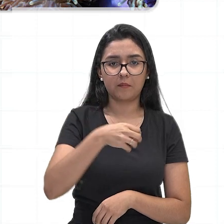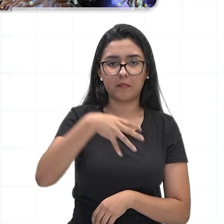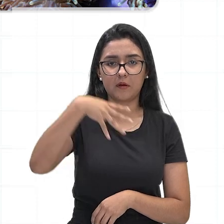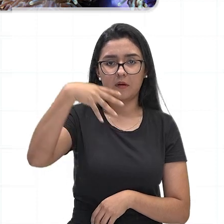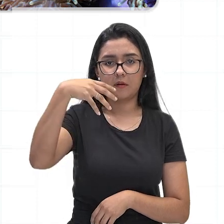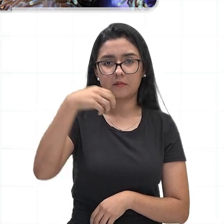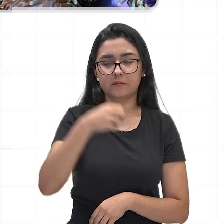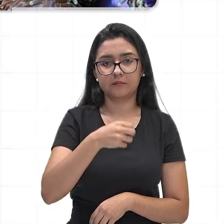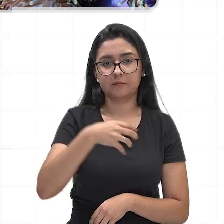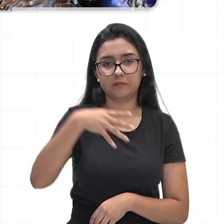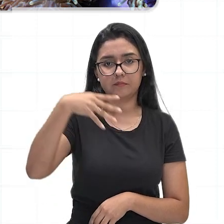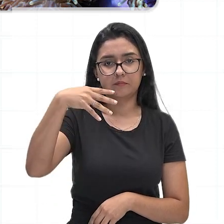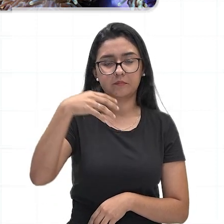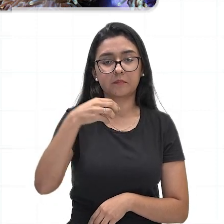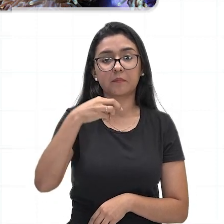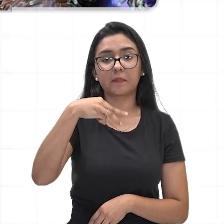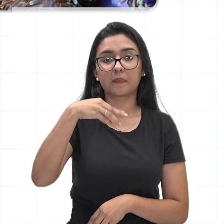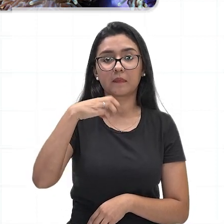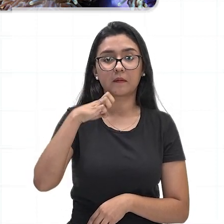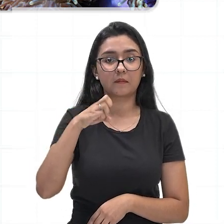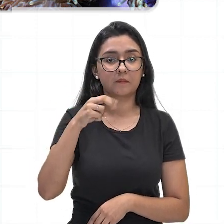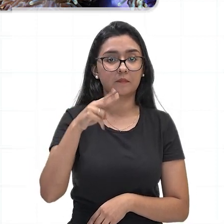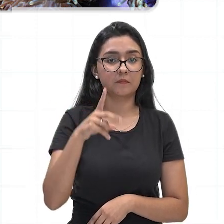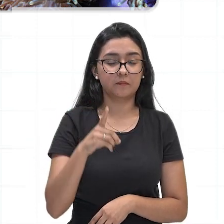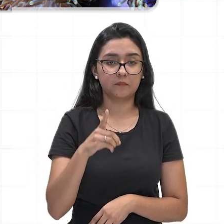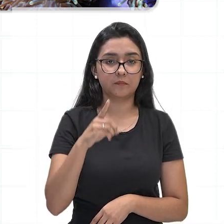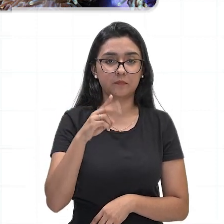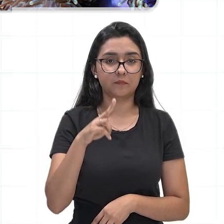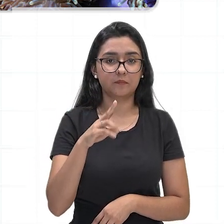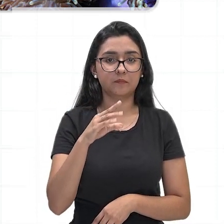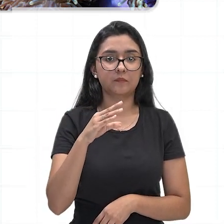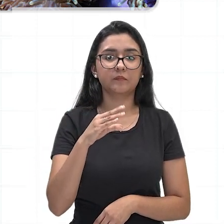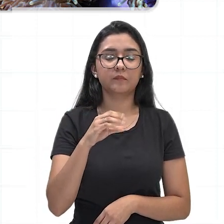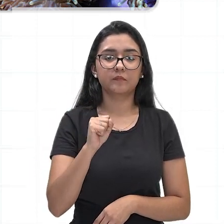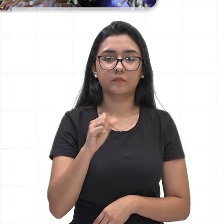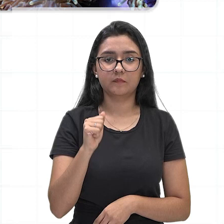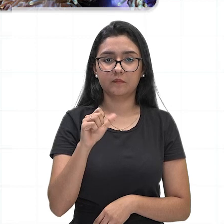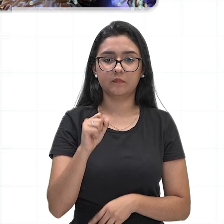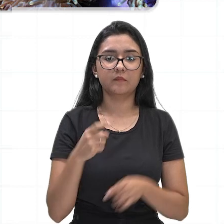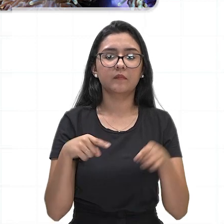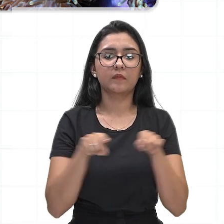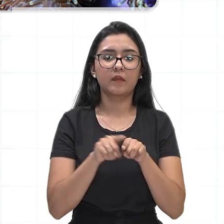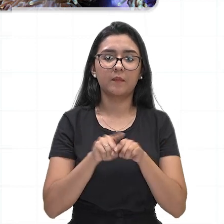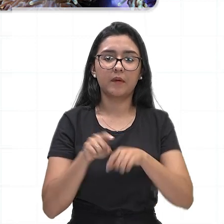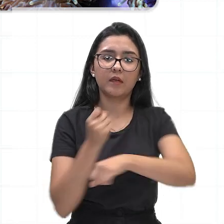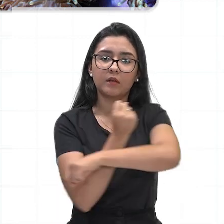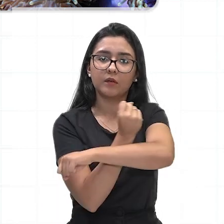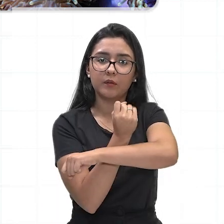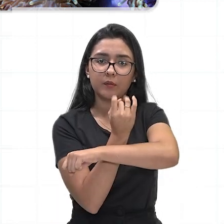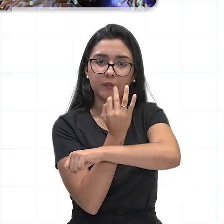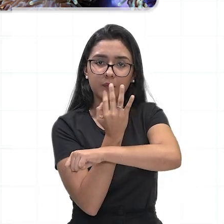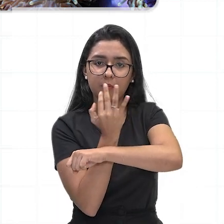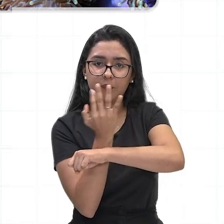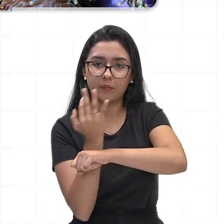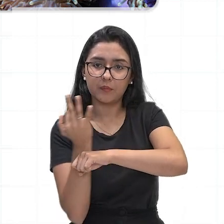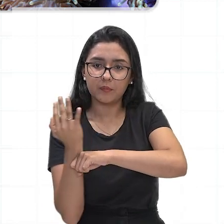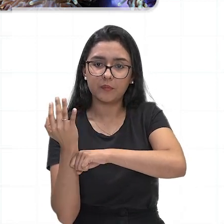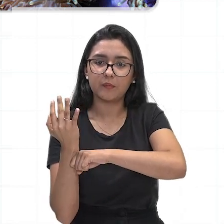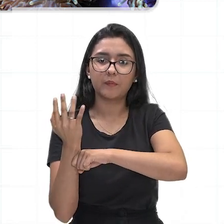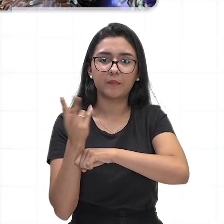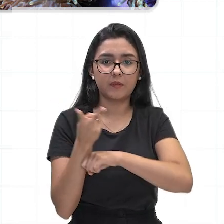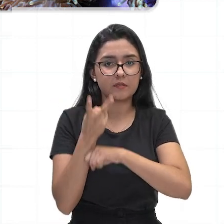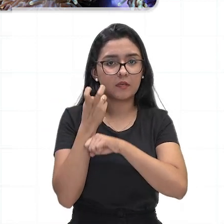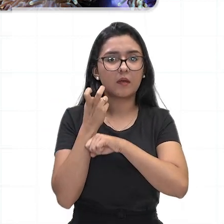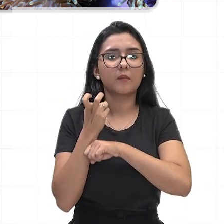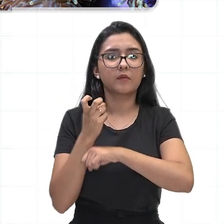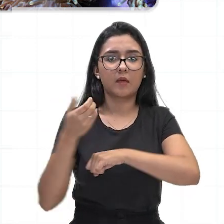tentáculos, essas são as medusas. E os pólipos são esses corais que você observa aí no fundo do oceano, né? Que está rodeado